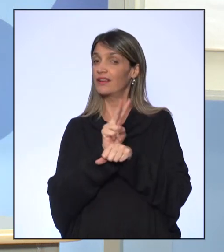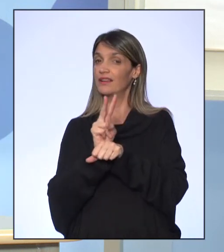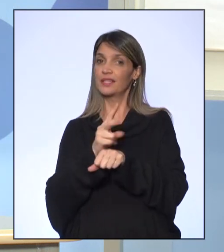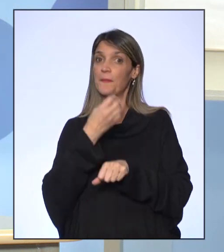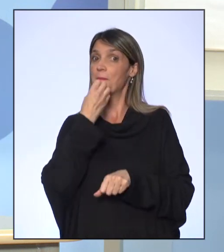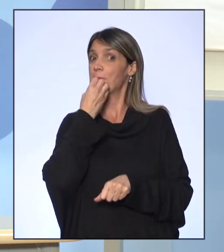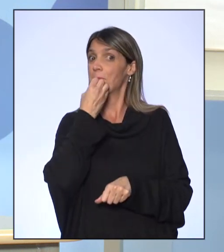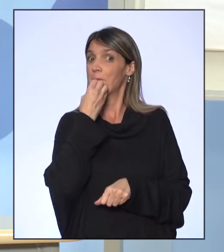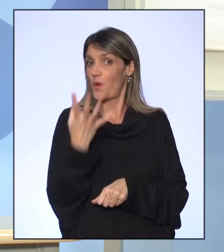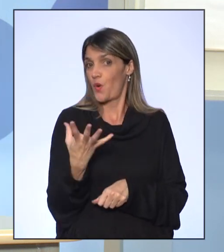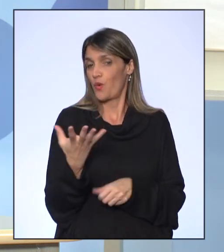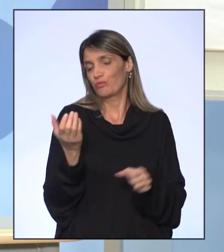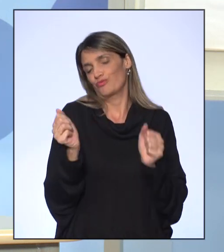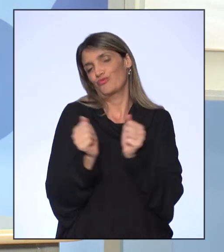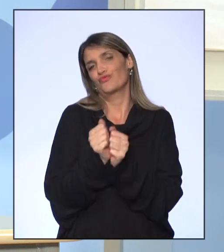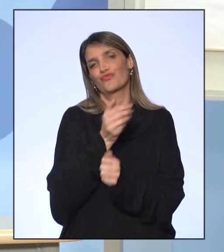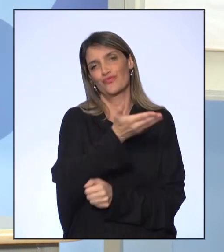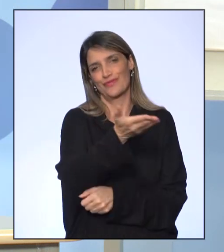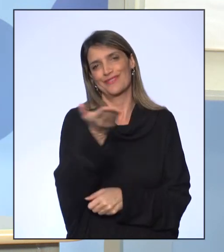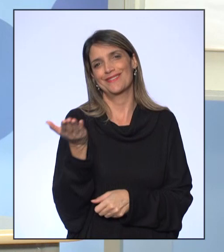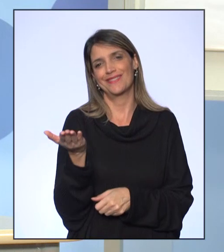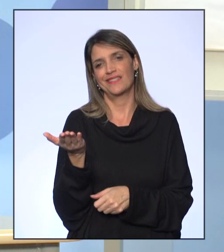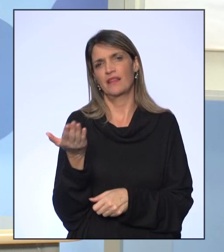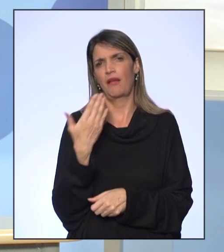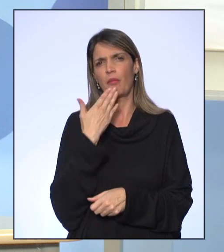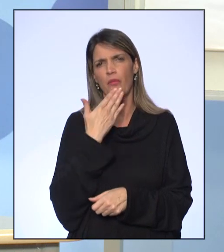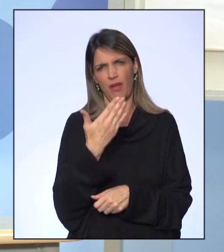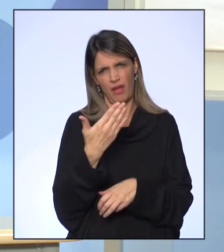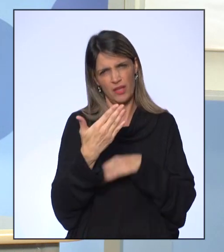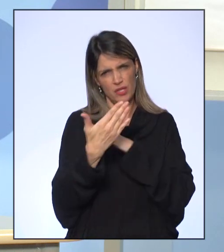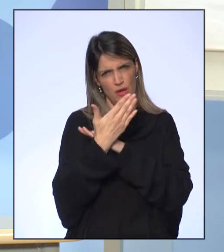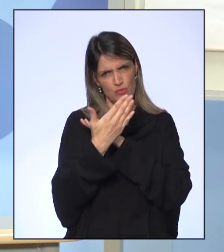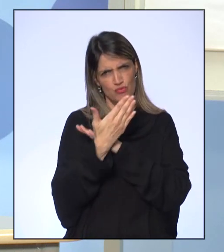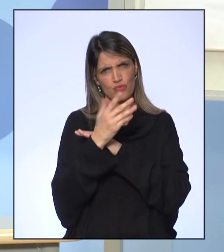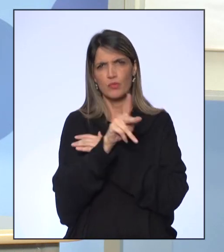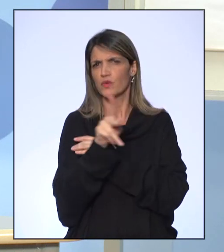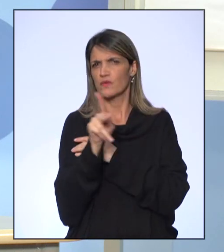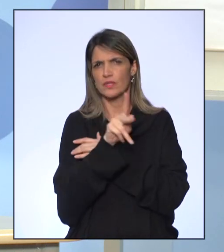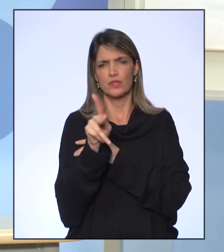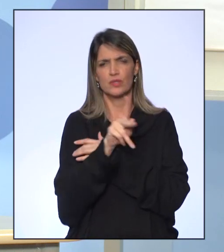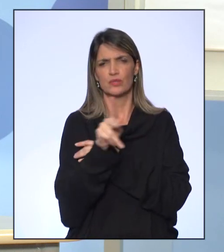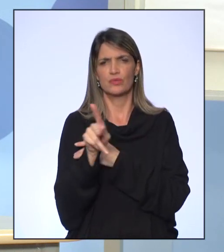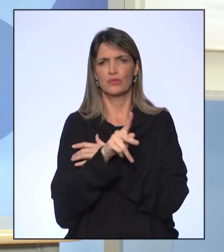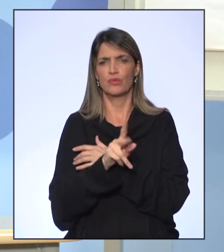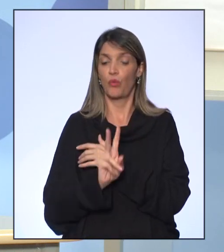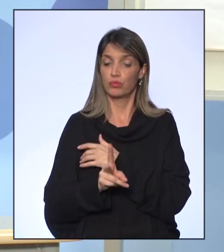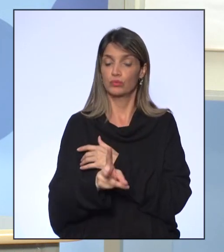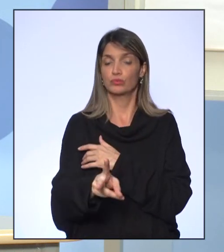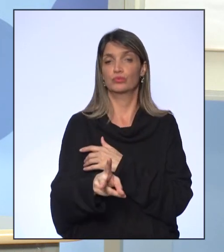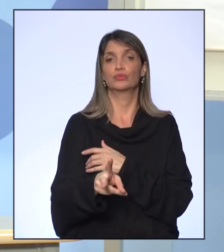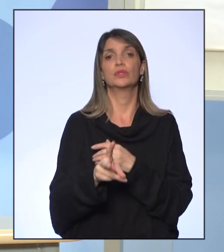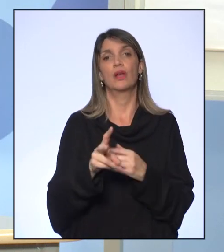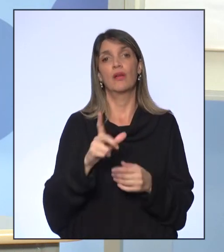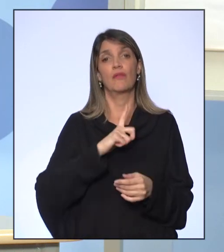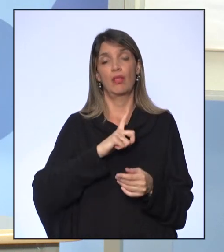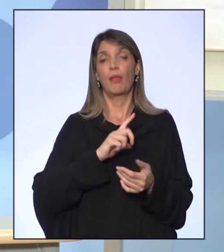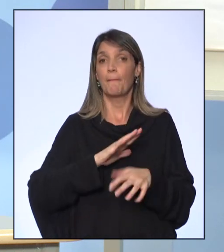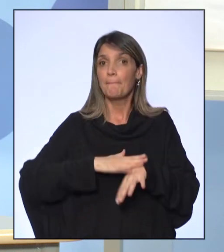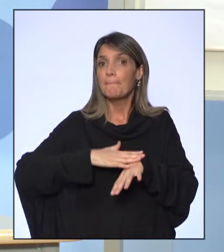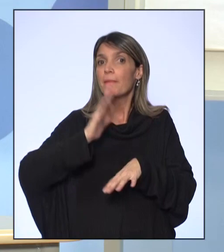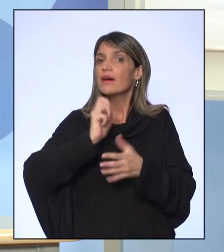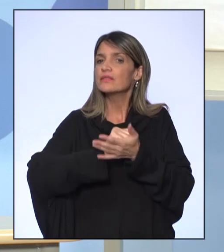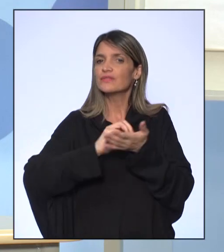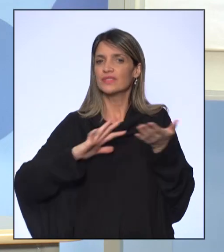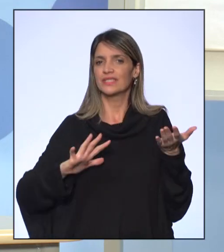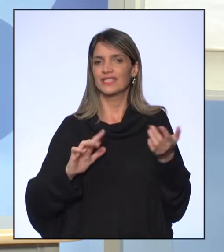bom estar aqui e peça ajuda para o seu professor, continue com ele e ele vai passar mais atividades e semana que vem nós